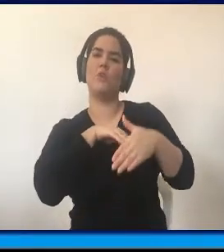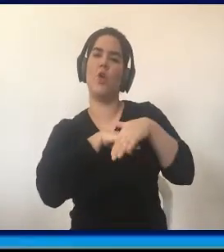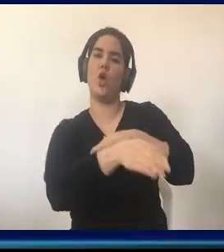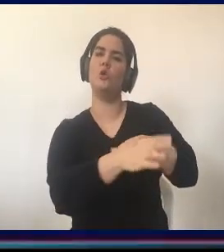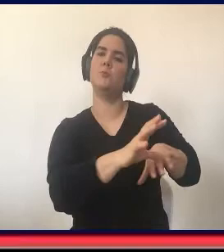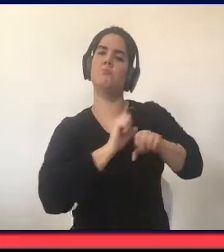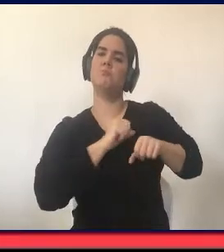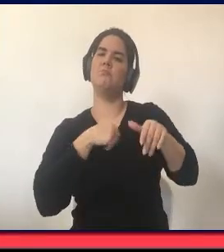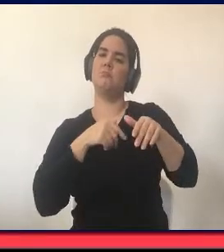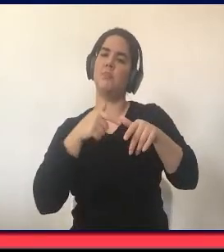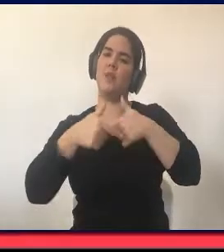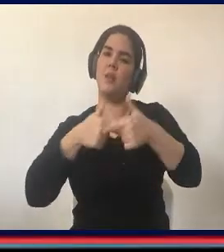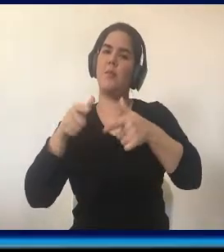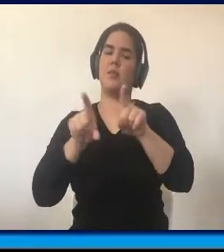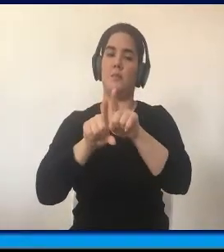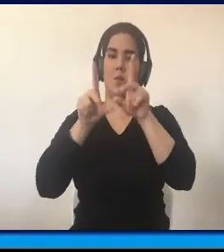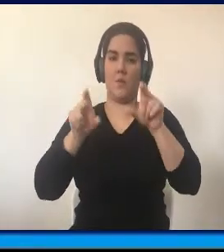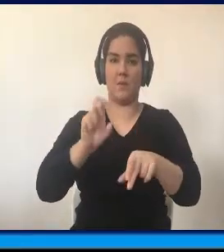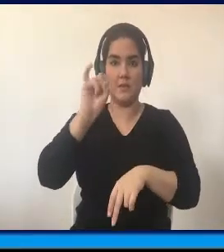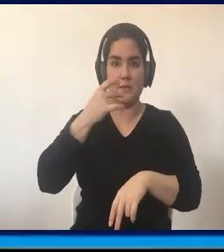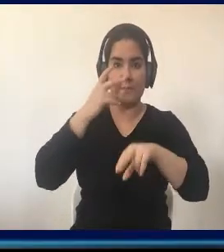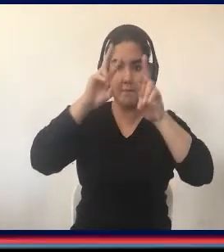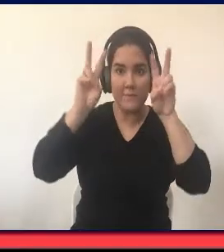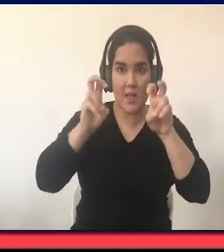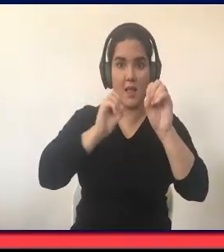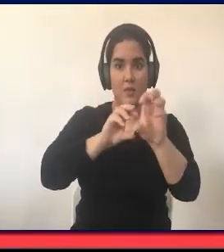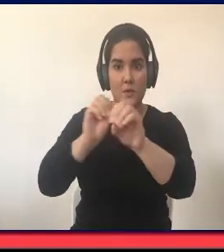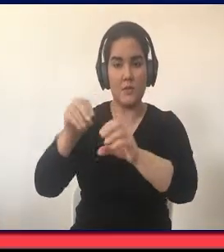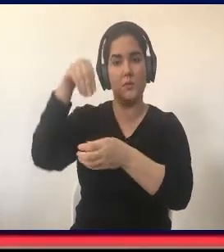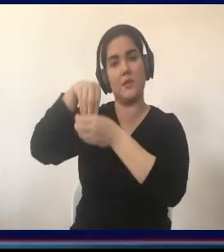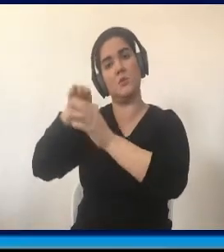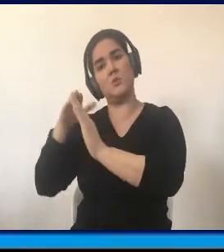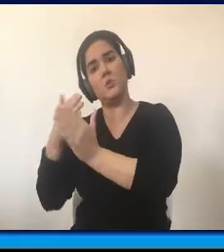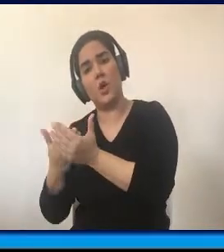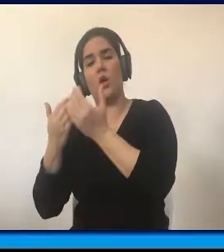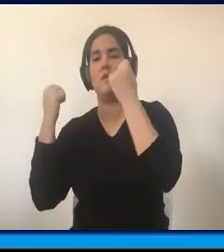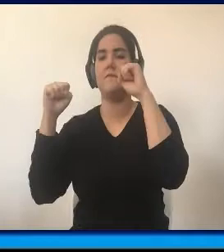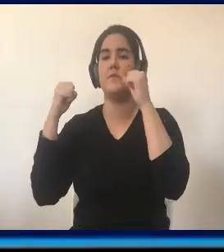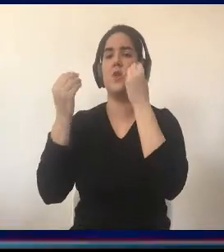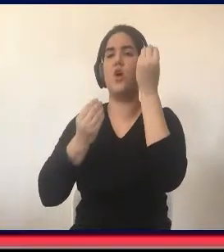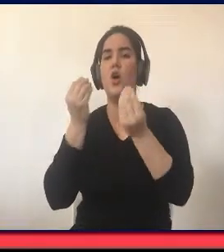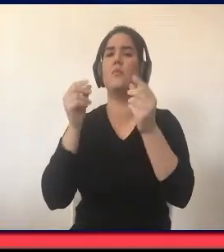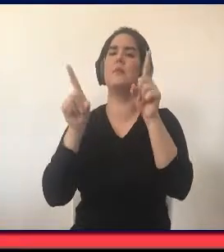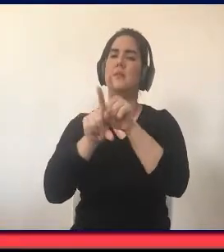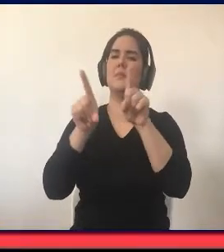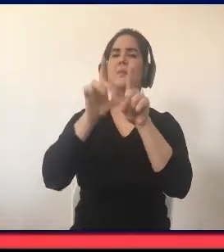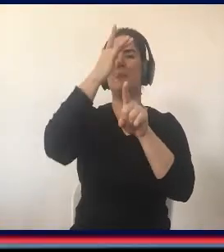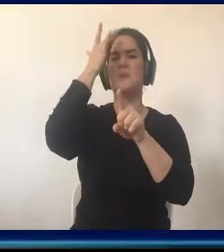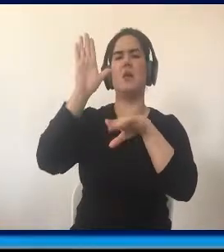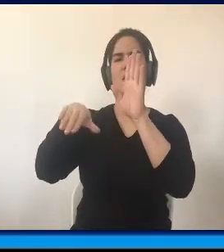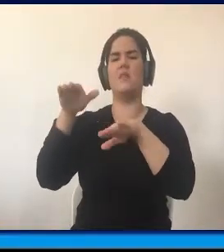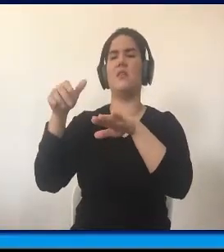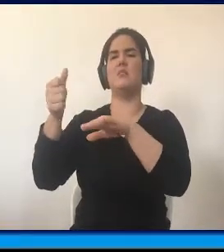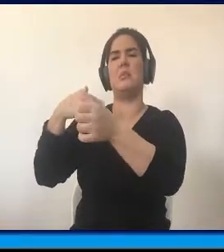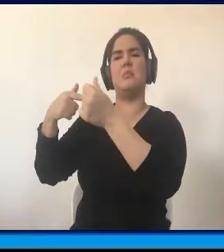gente fala sobre educação escolar ou educação física escolar, também fui muito apedrejado em querer levar os jogos eletrônicos para a escola,